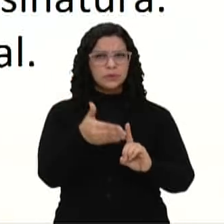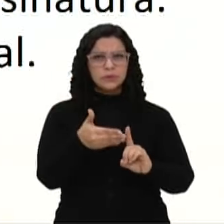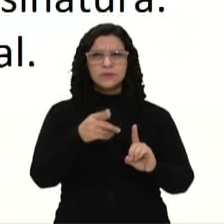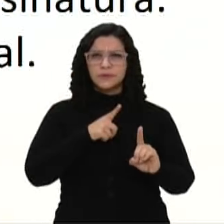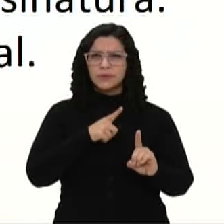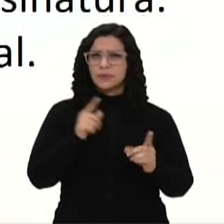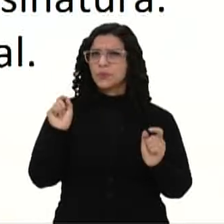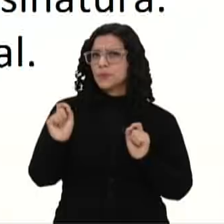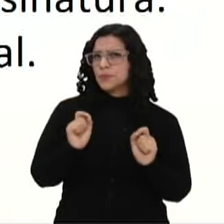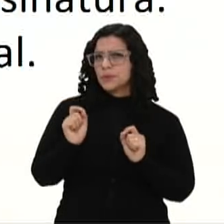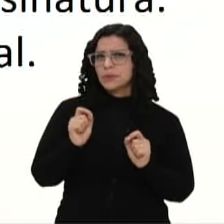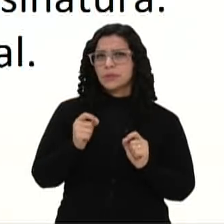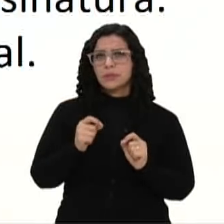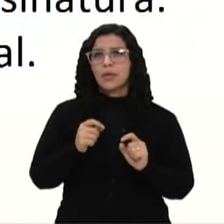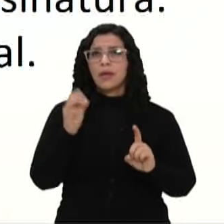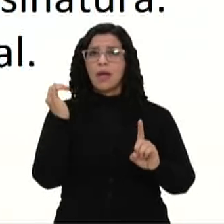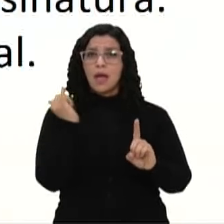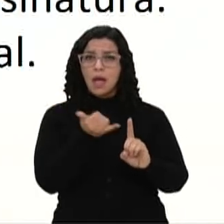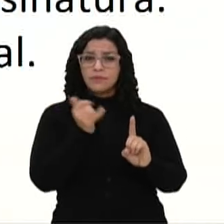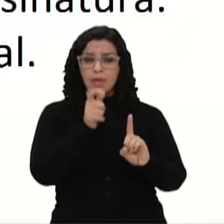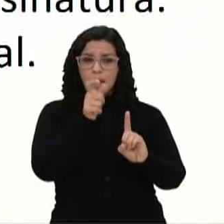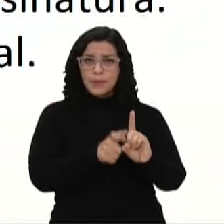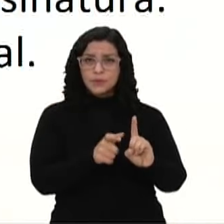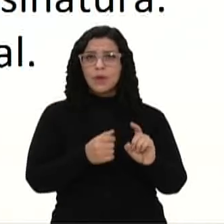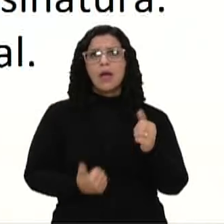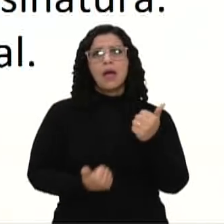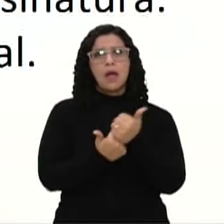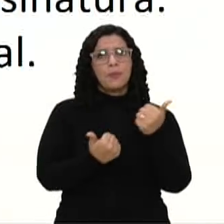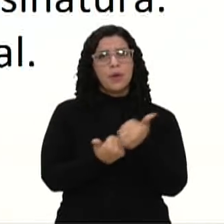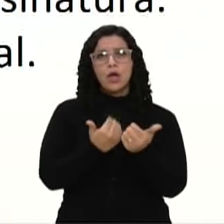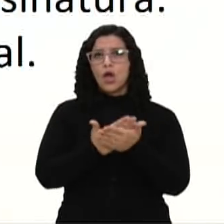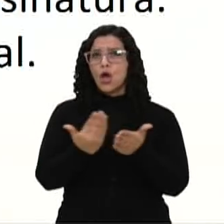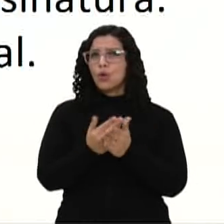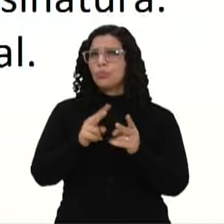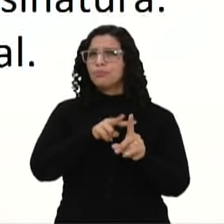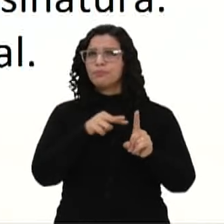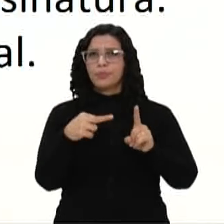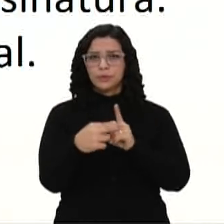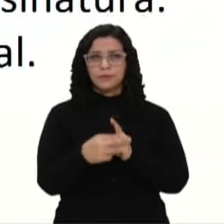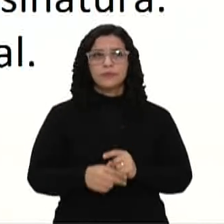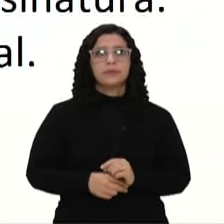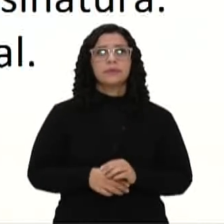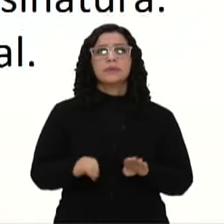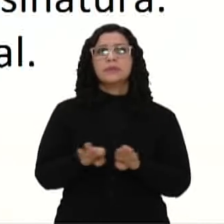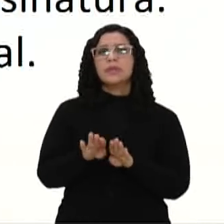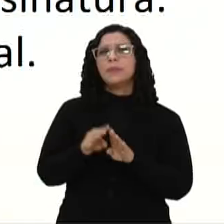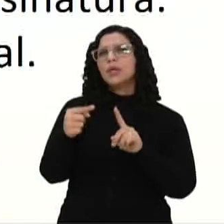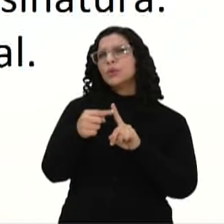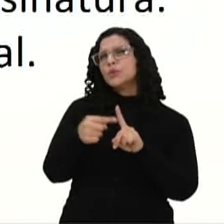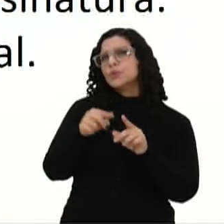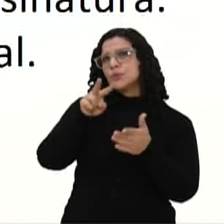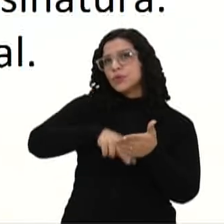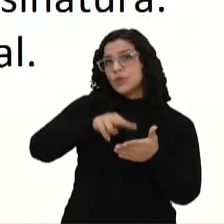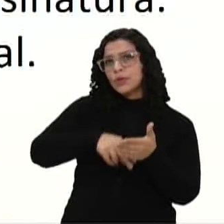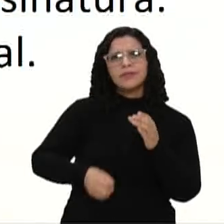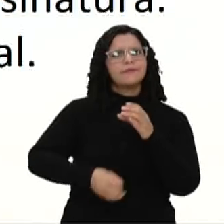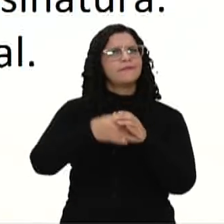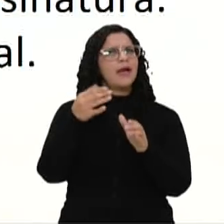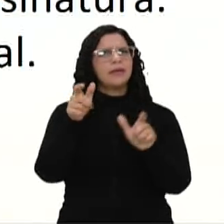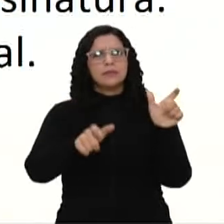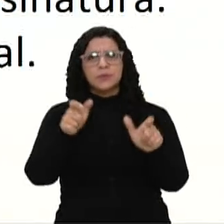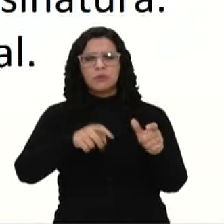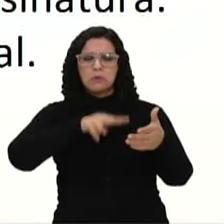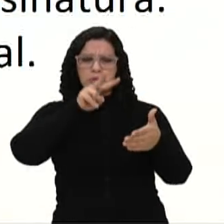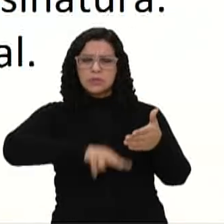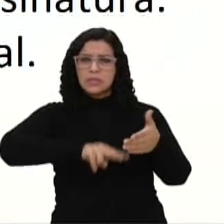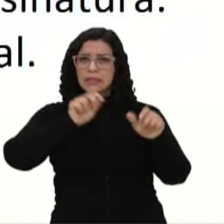Intenção principal: persuadir alguém a apoiar determinado ponto de vista. O tipo de leitor: vários